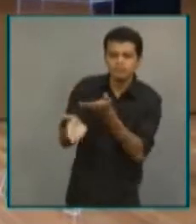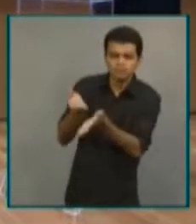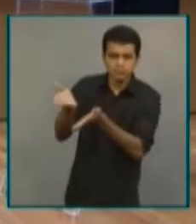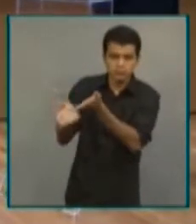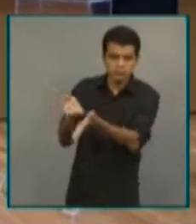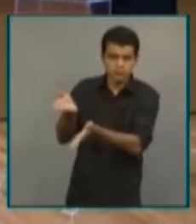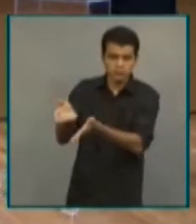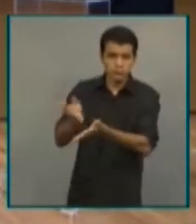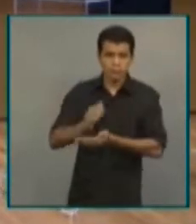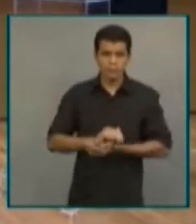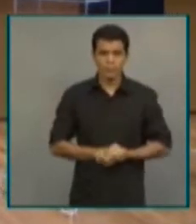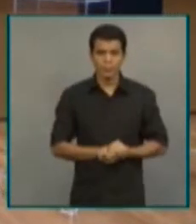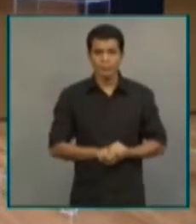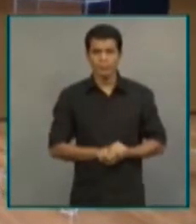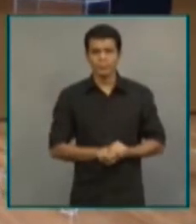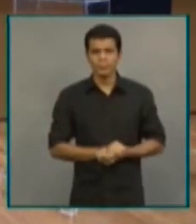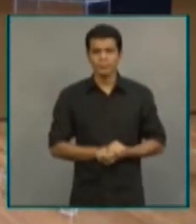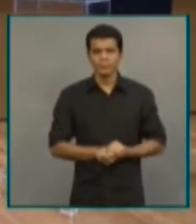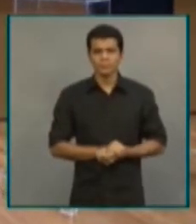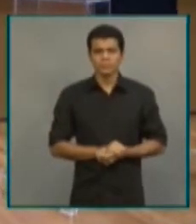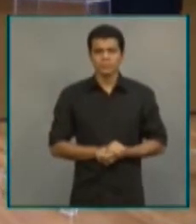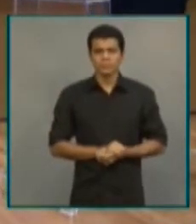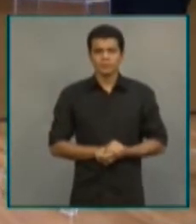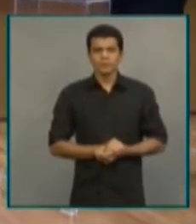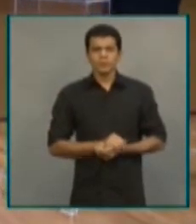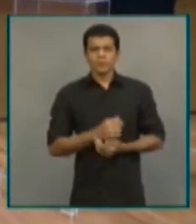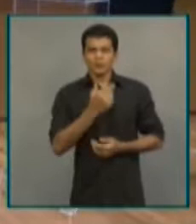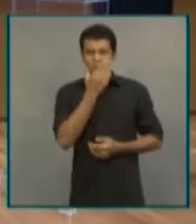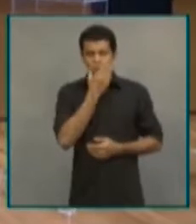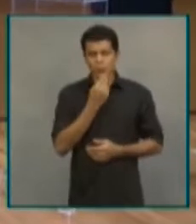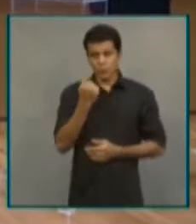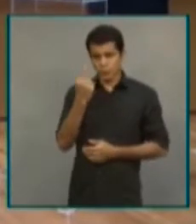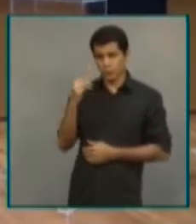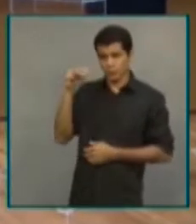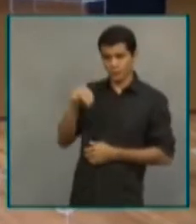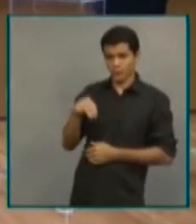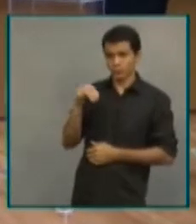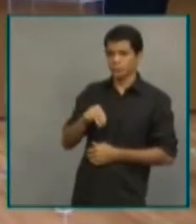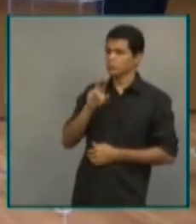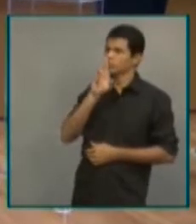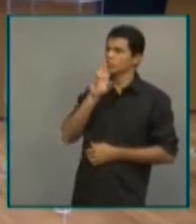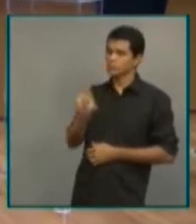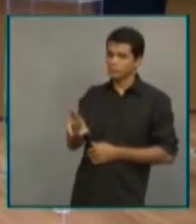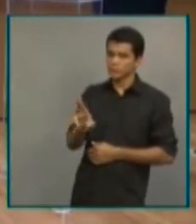Candidato Luiz Antônio tem um minuto para a réplica.